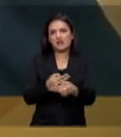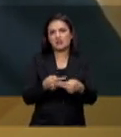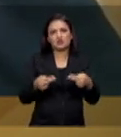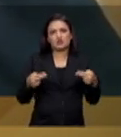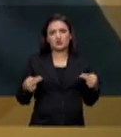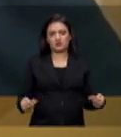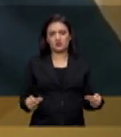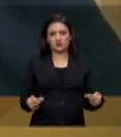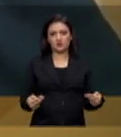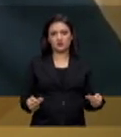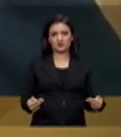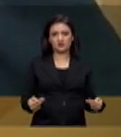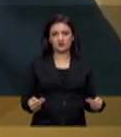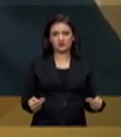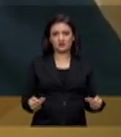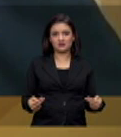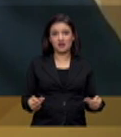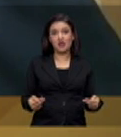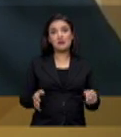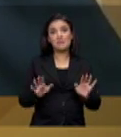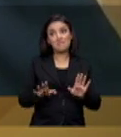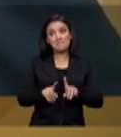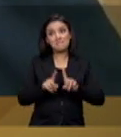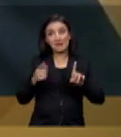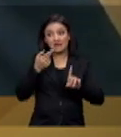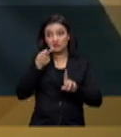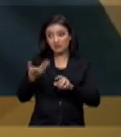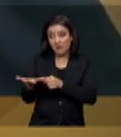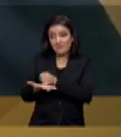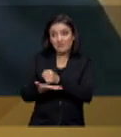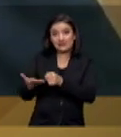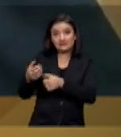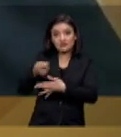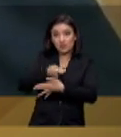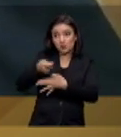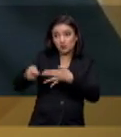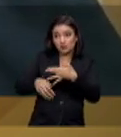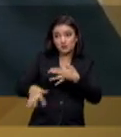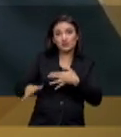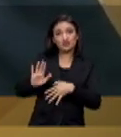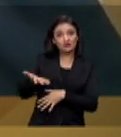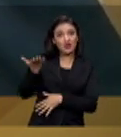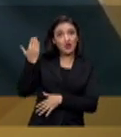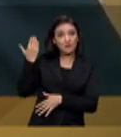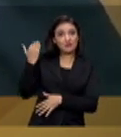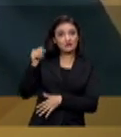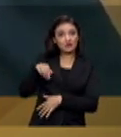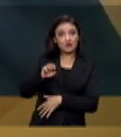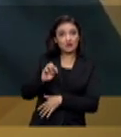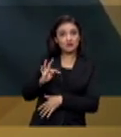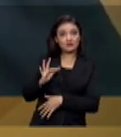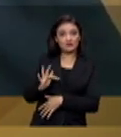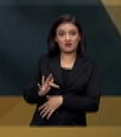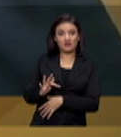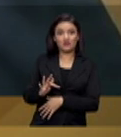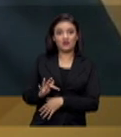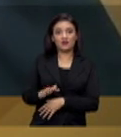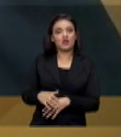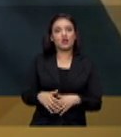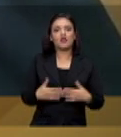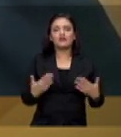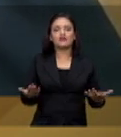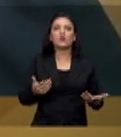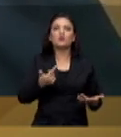uma reiterada de forma jurisprudência remota, da Corte. Humberto Jacques de Medeiros, então, vice-procurador-geral da República. Que não temos aqui um litígio